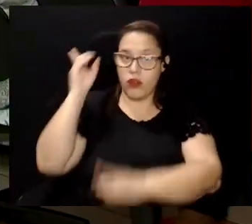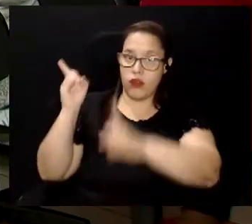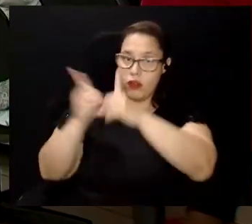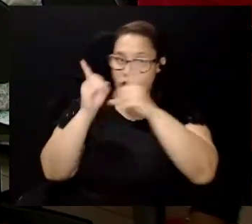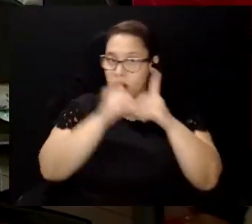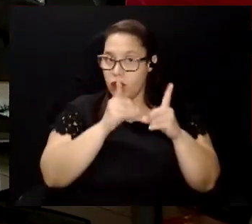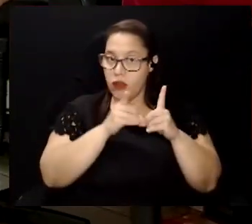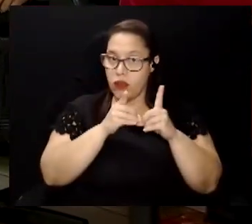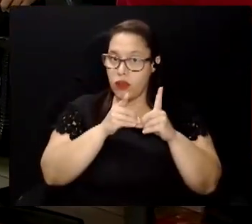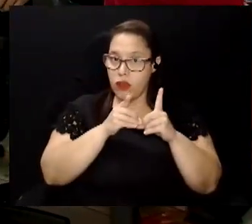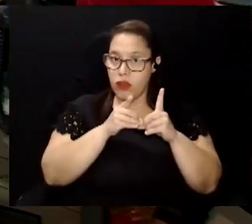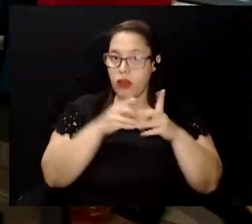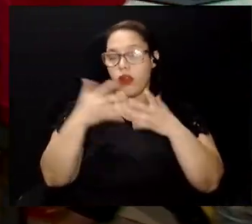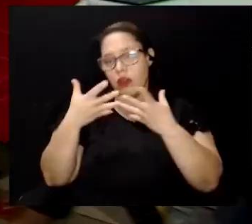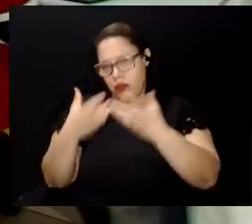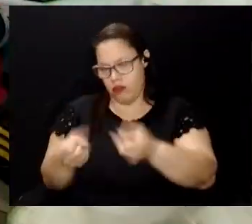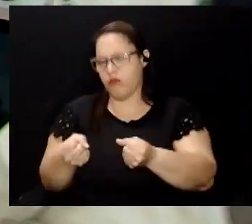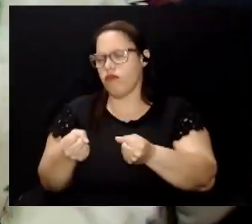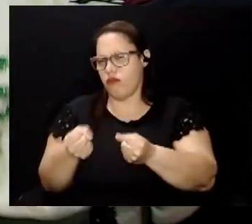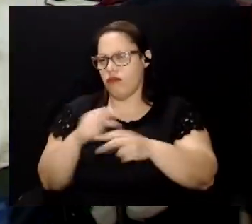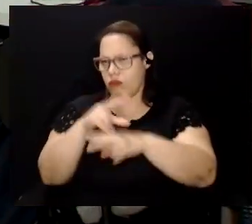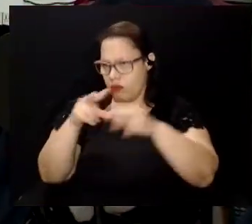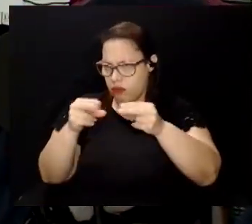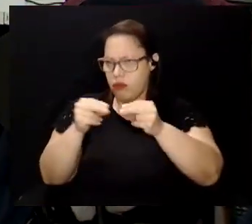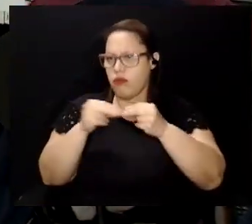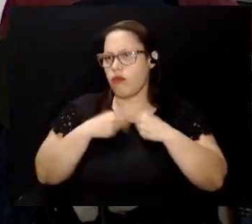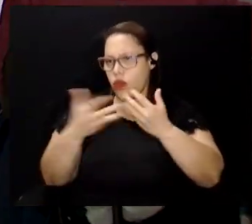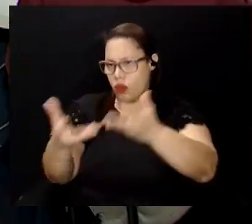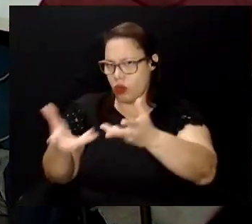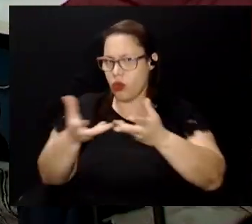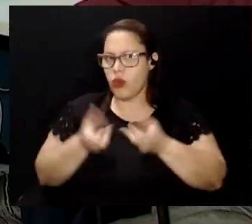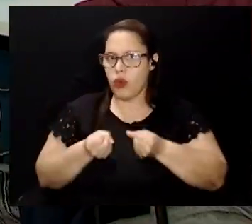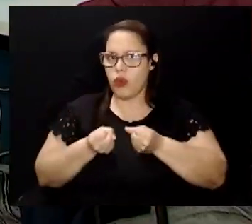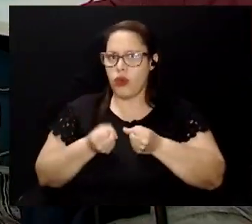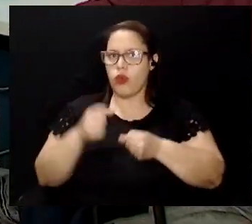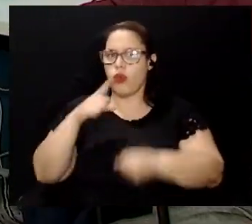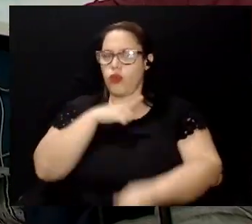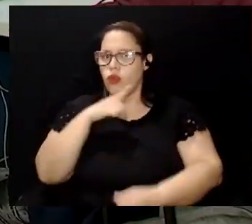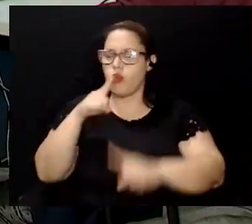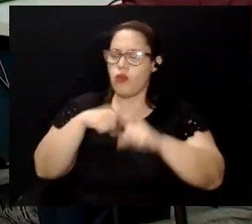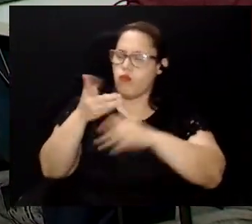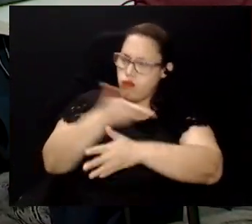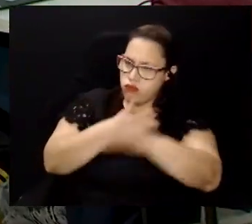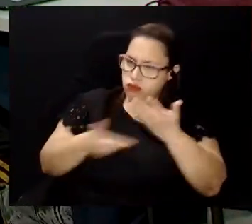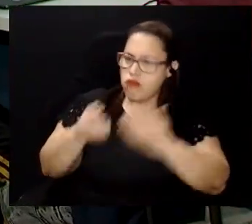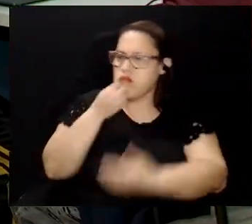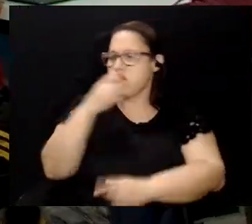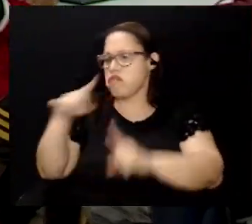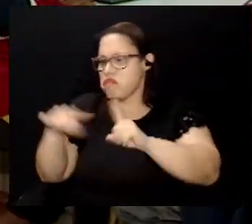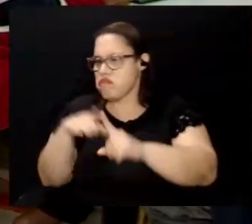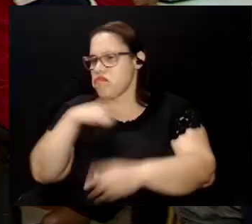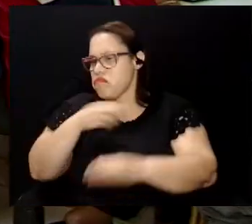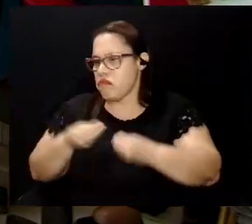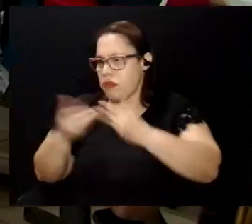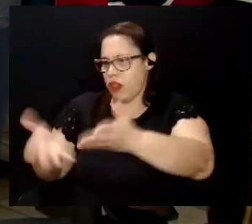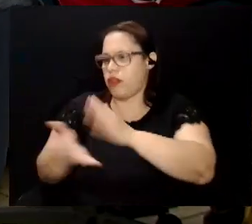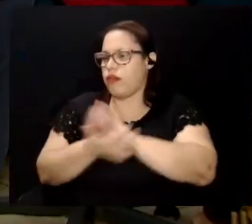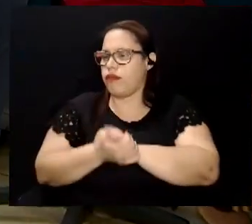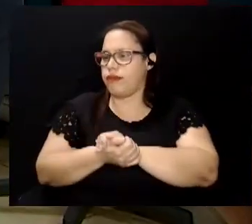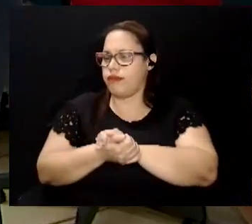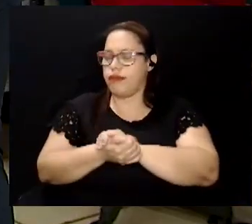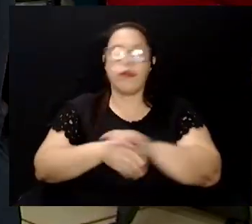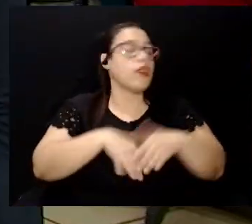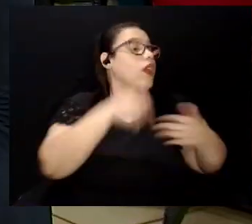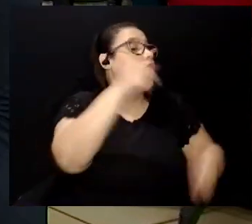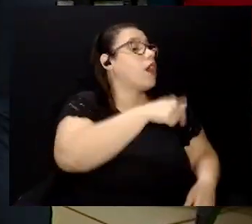que merecem todo tipo de acolhimento, todo tipo de desfrutos positivos que a gente tem para oferecer. E